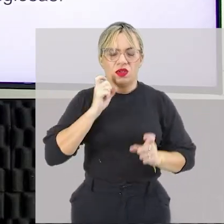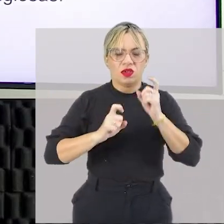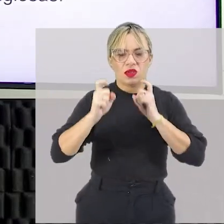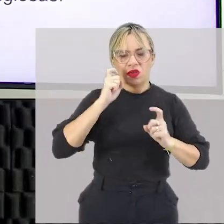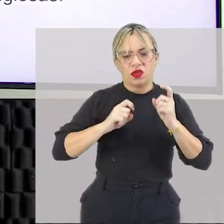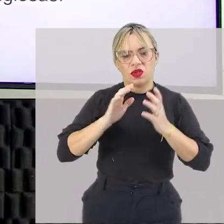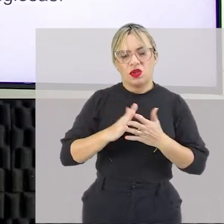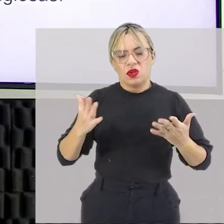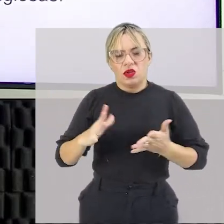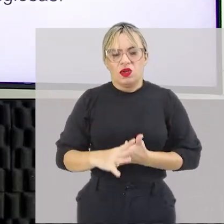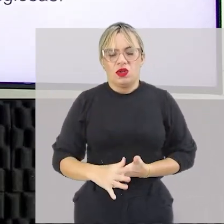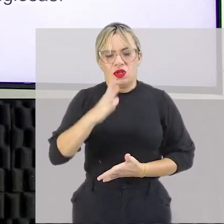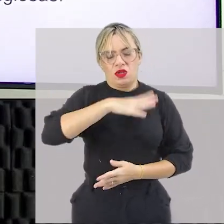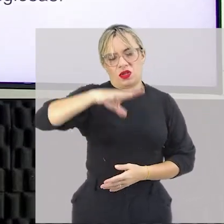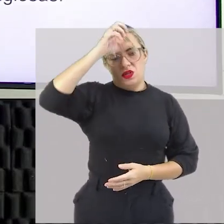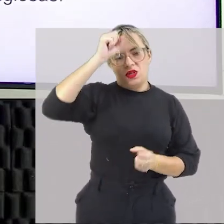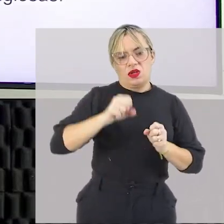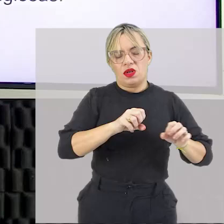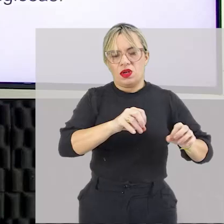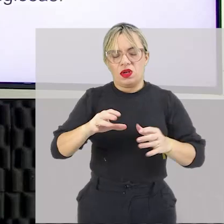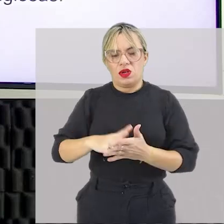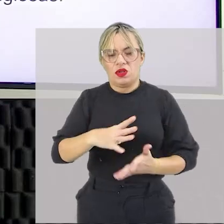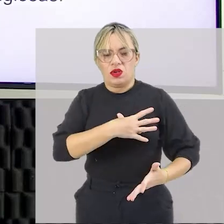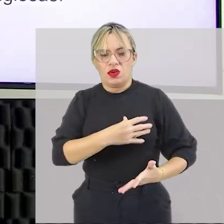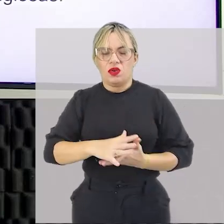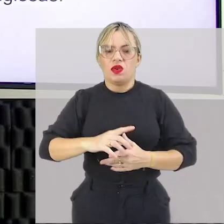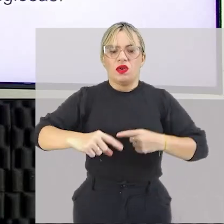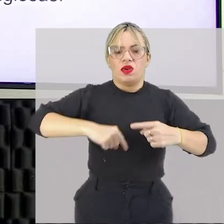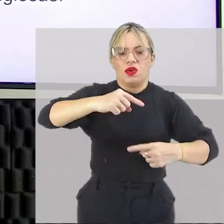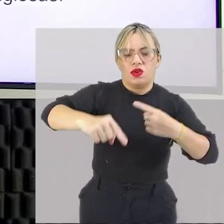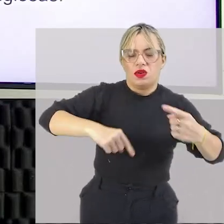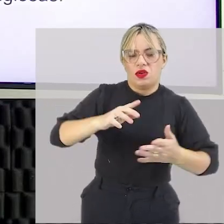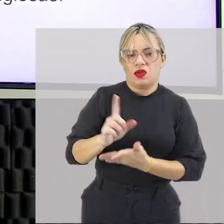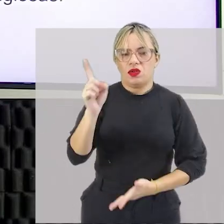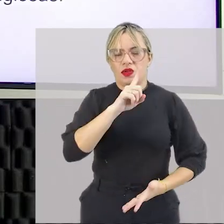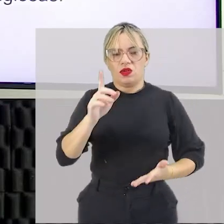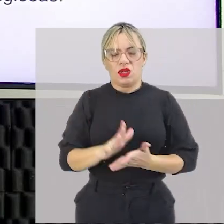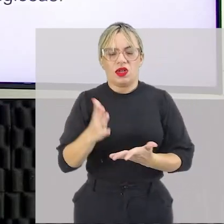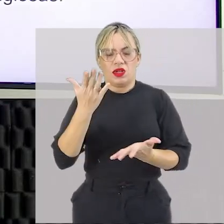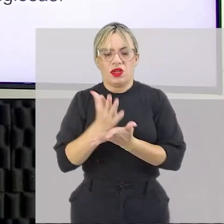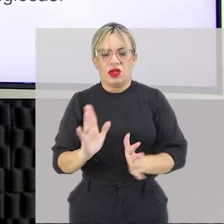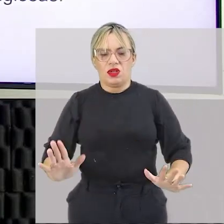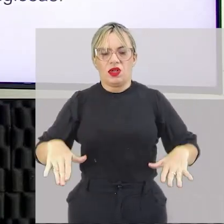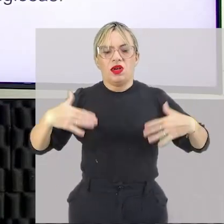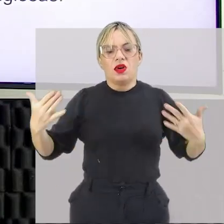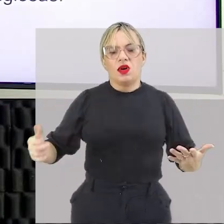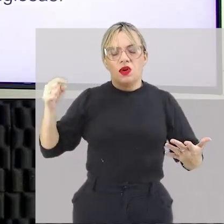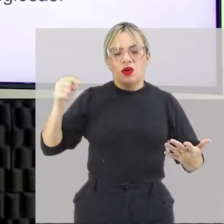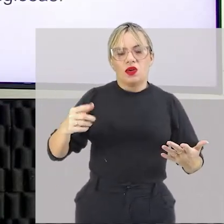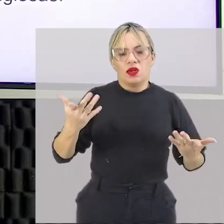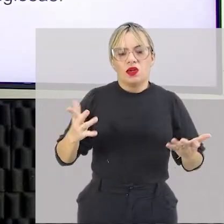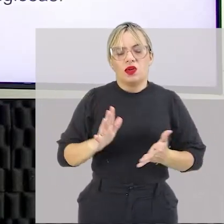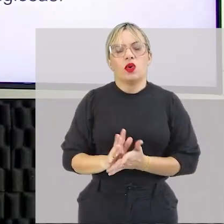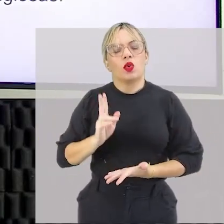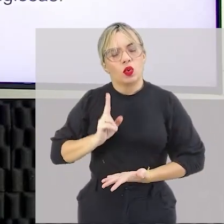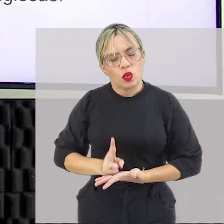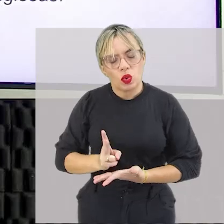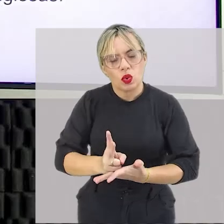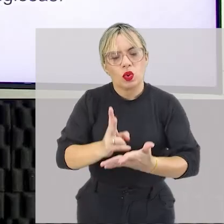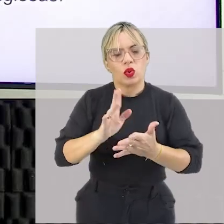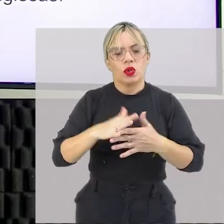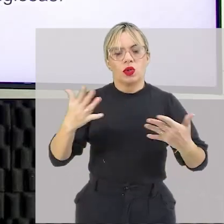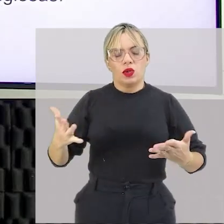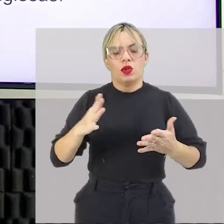preocupação em transmitir um conhecimento sobre o assunto, não se está matando esse assunto, acabando com ele. Você está continuando, você